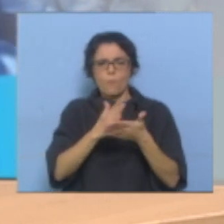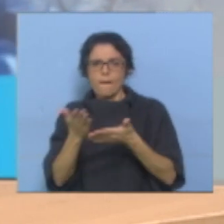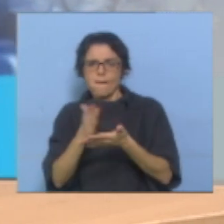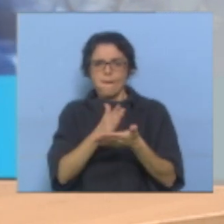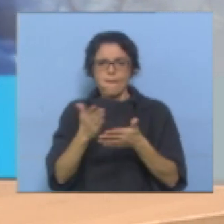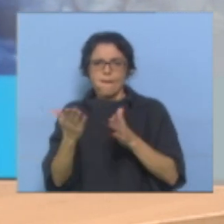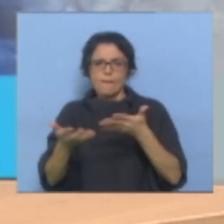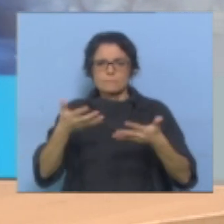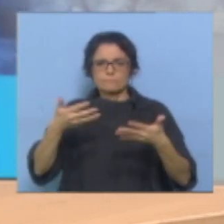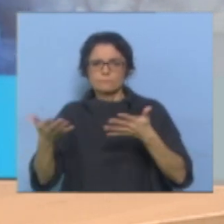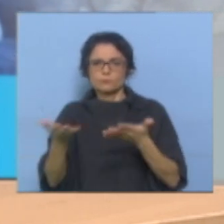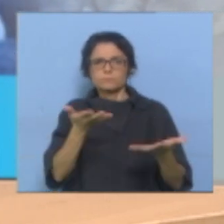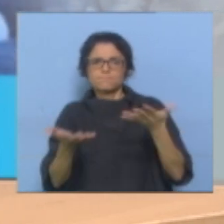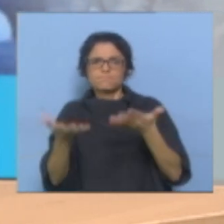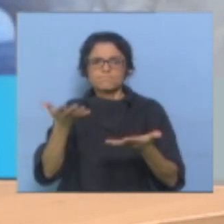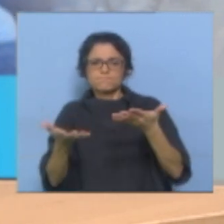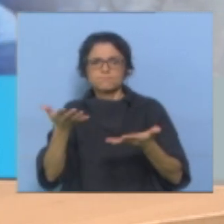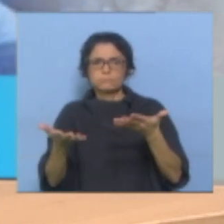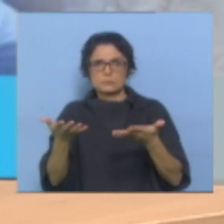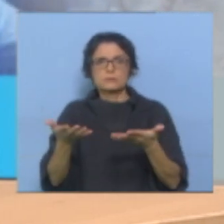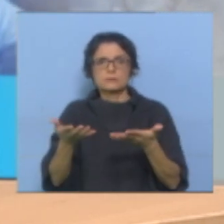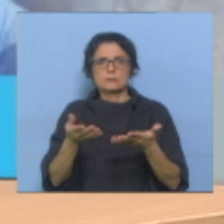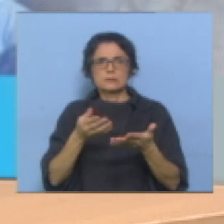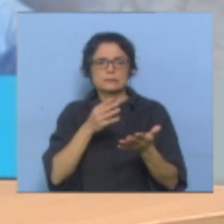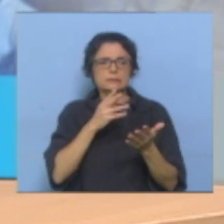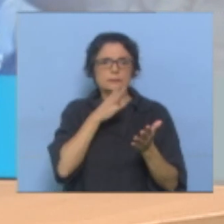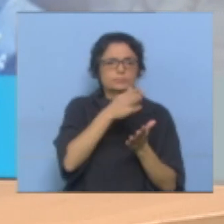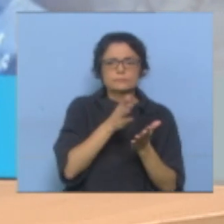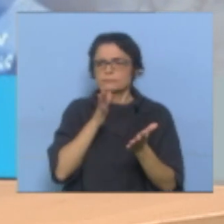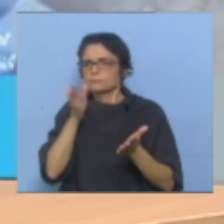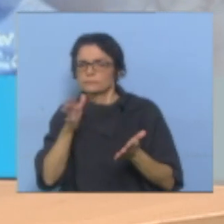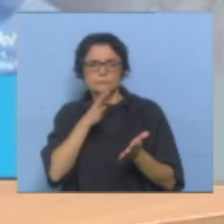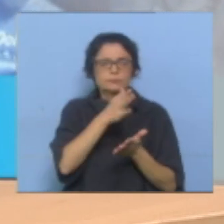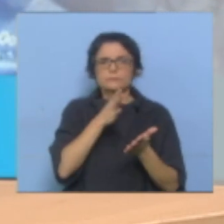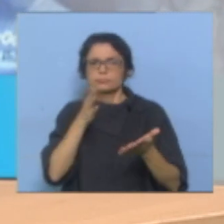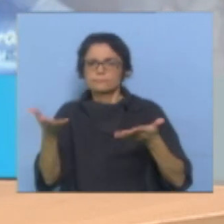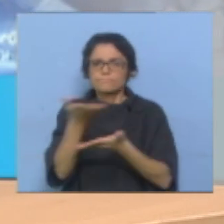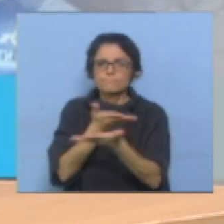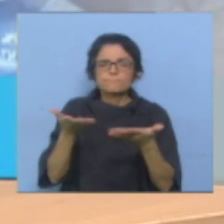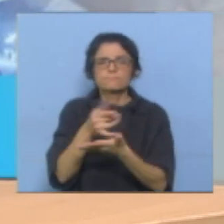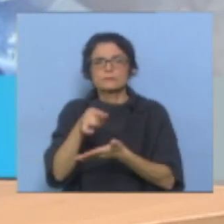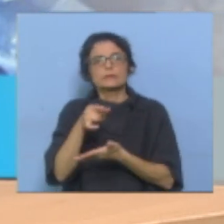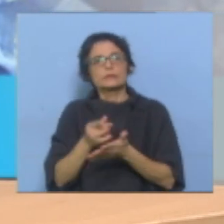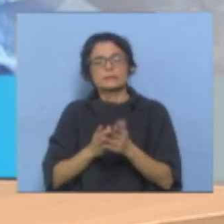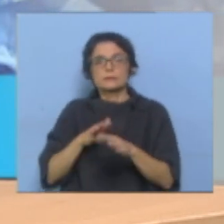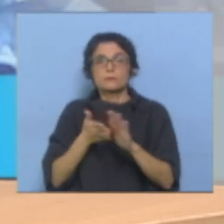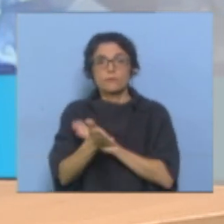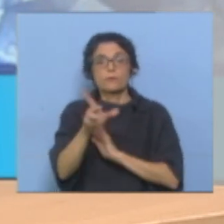começou a ser usada em Portugal e entrou na legislação em